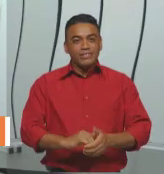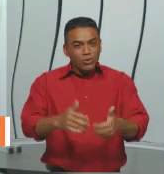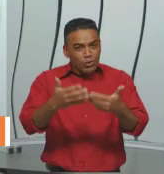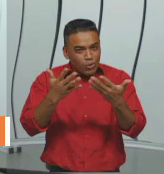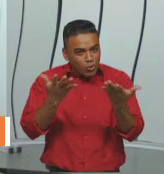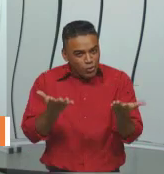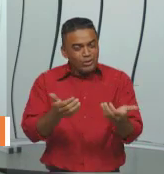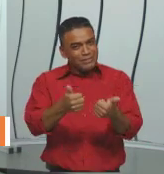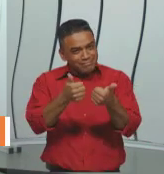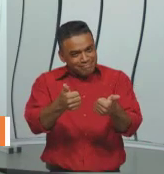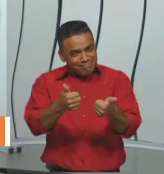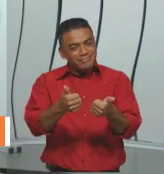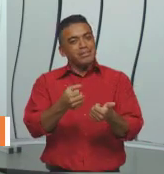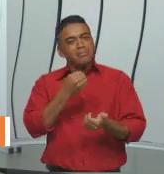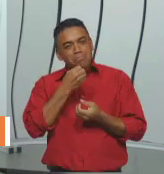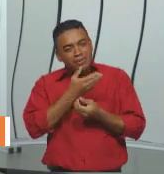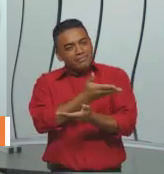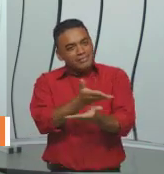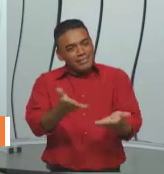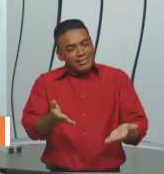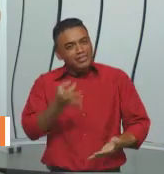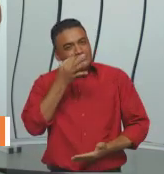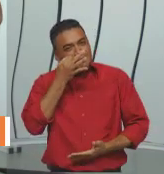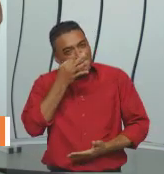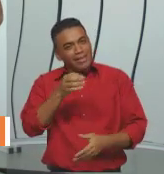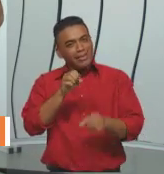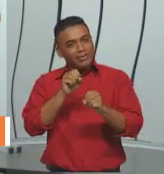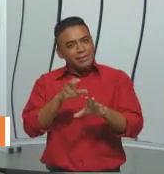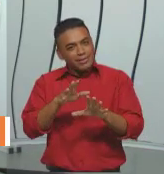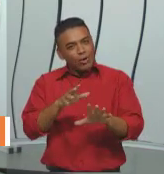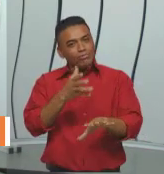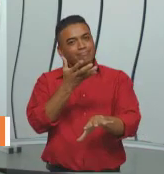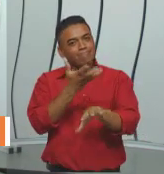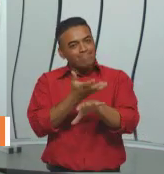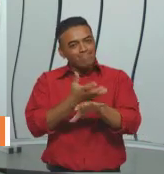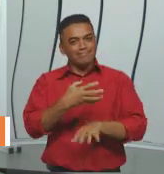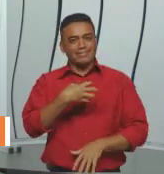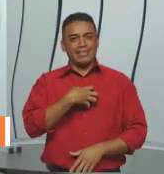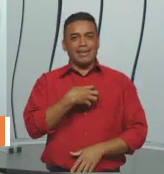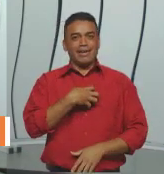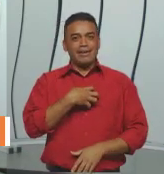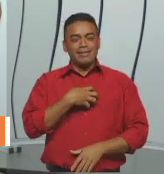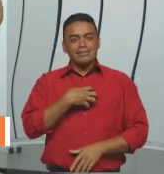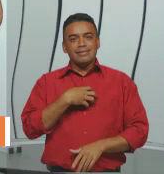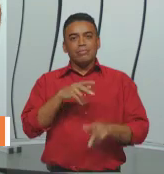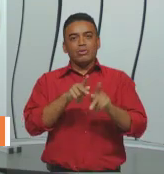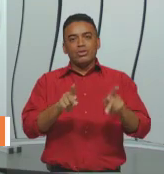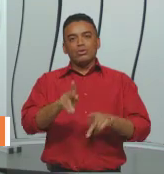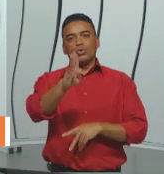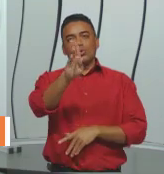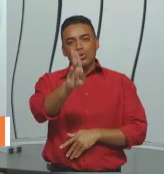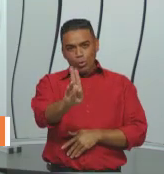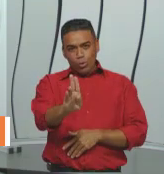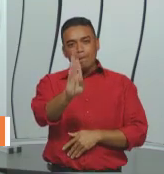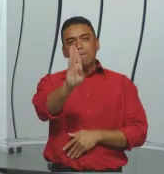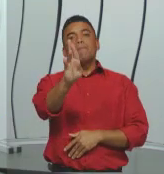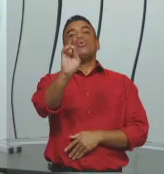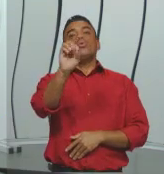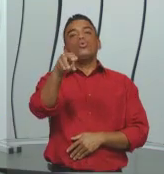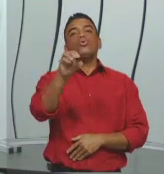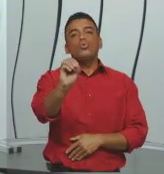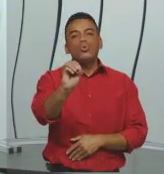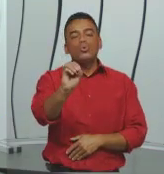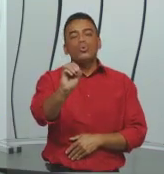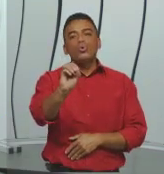Olá, seja bem-vindo a mais um Se Liga na Educação de Ciências. Eu sou o Bruno Galvão, seu professor de Ciências, e eu vou falar